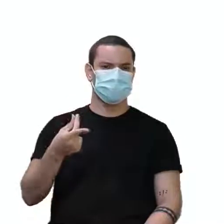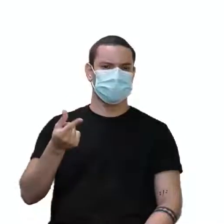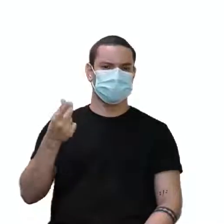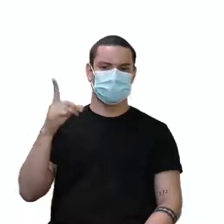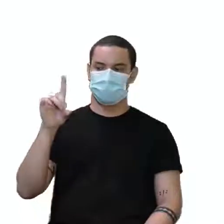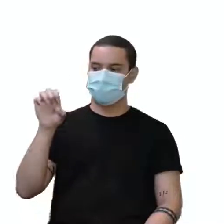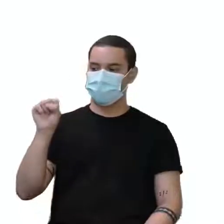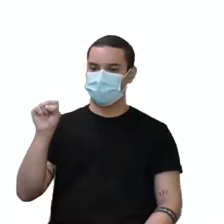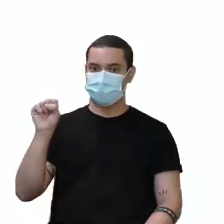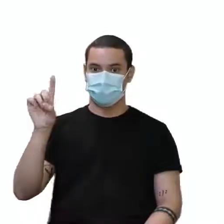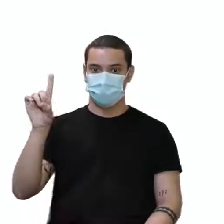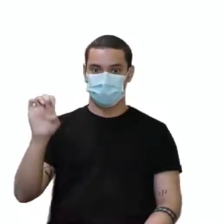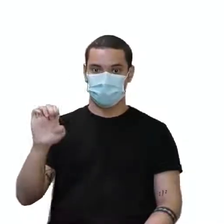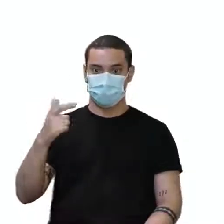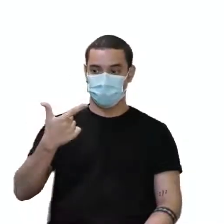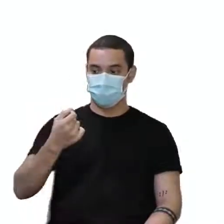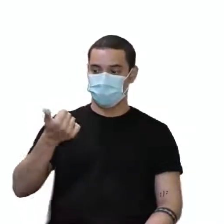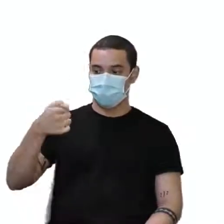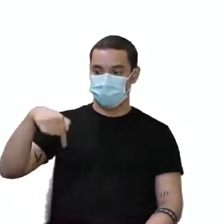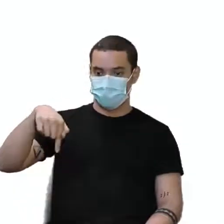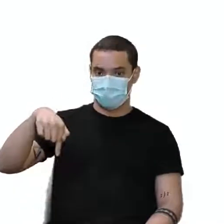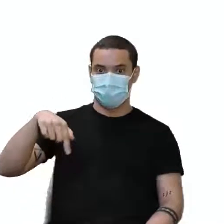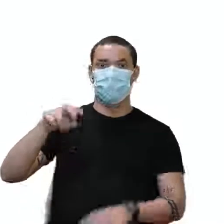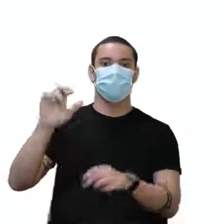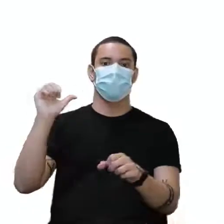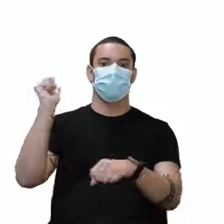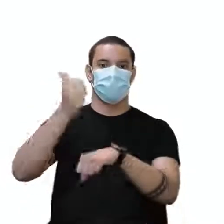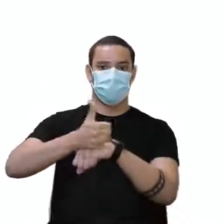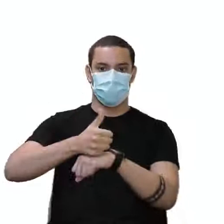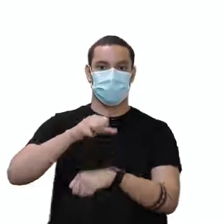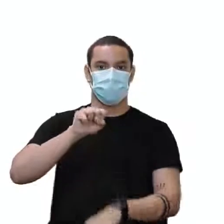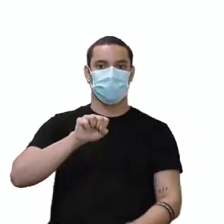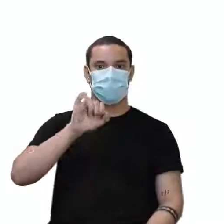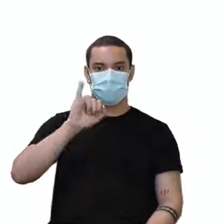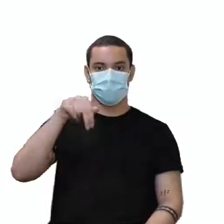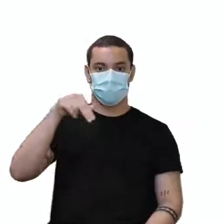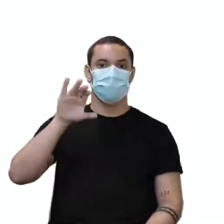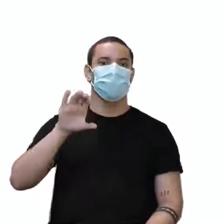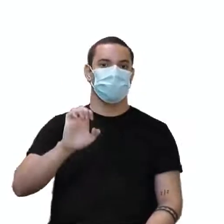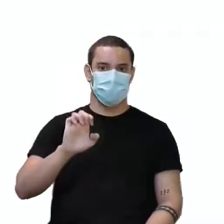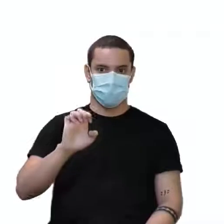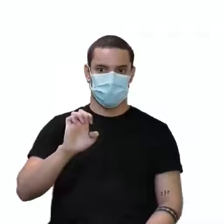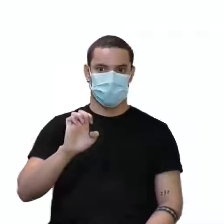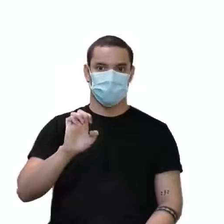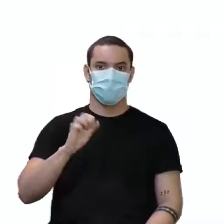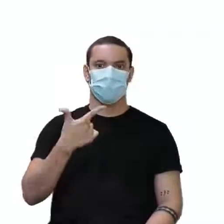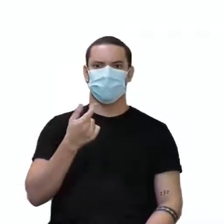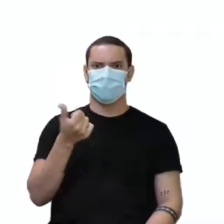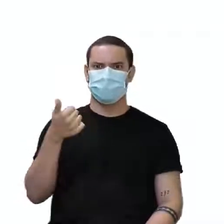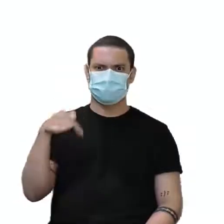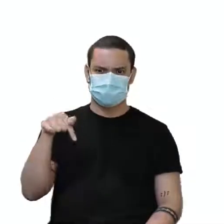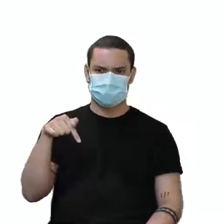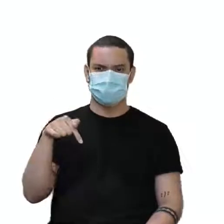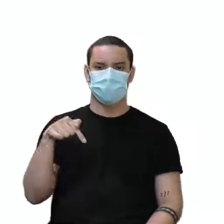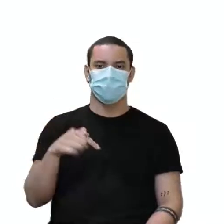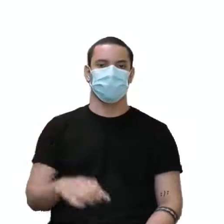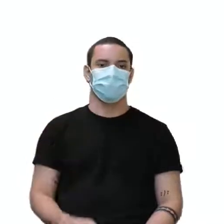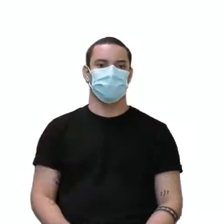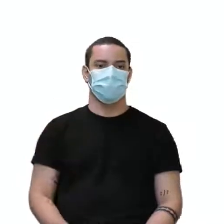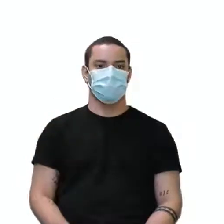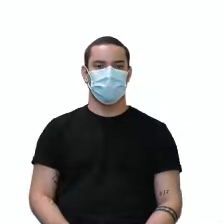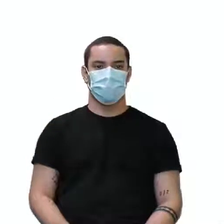né? Desde 2017. Espero que essa pessoa já tenha tirado férias, porque olha. Number